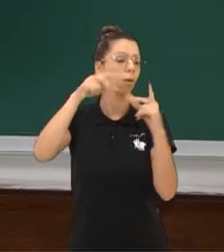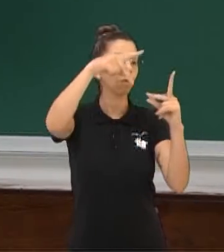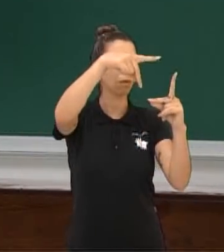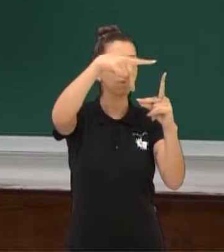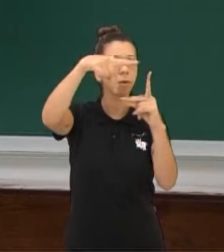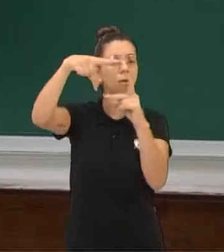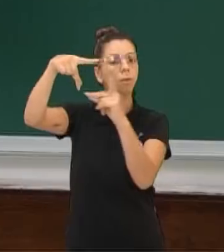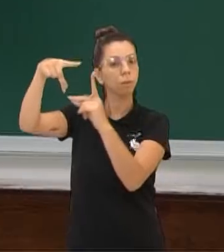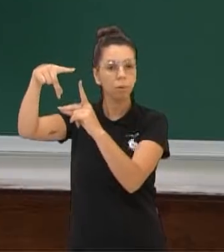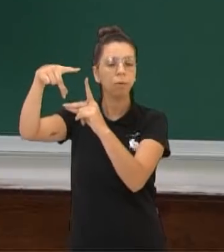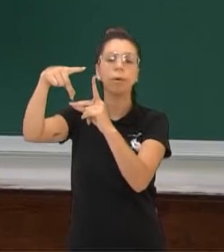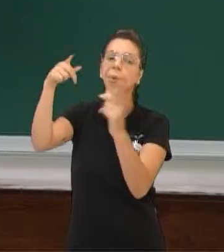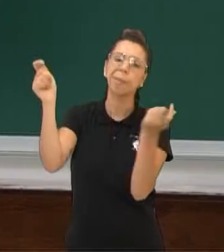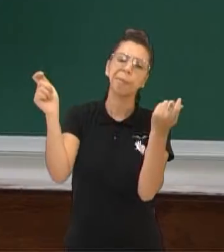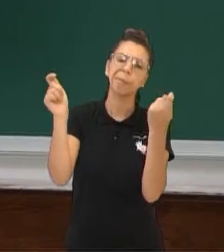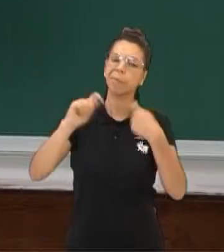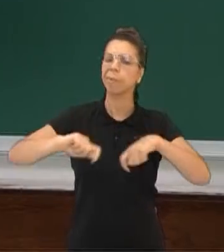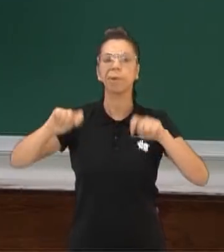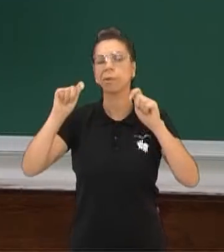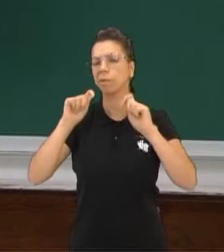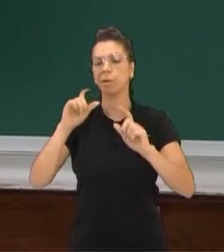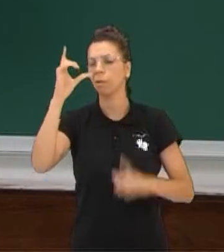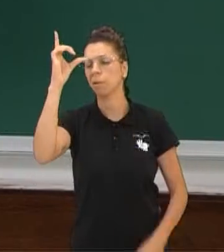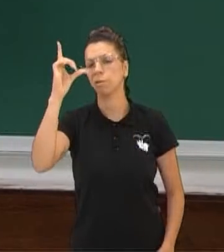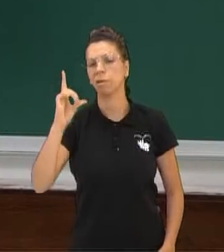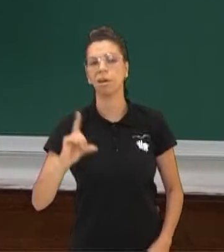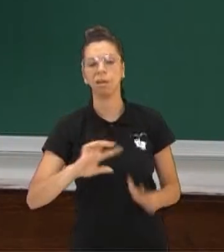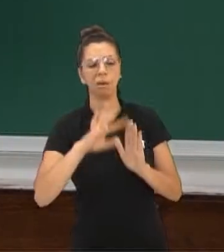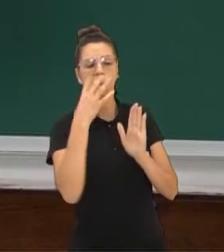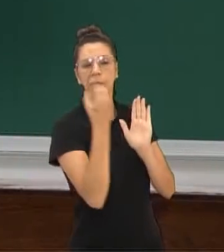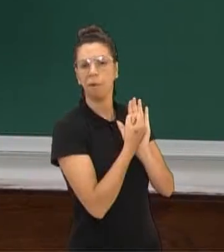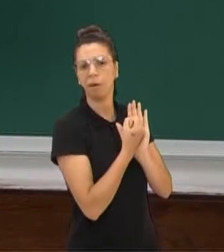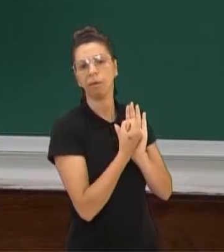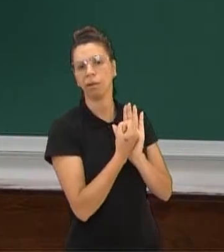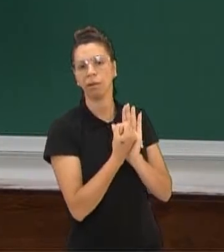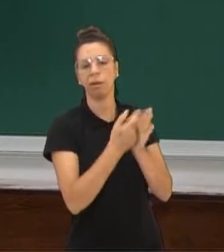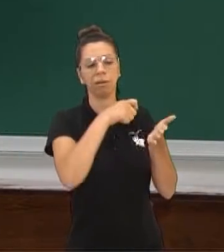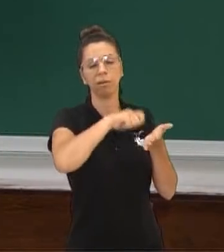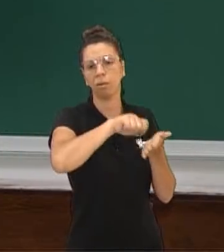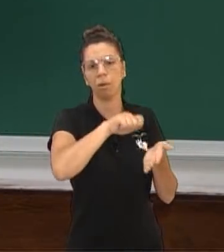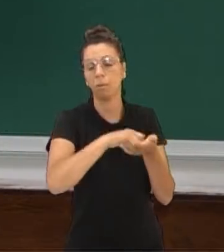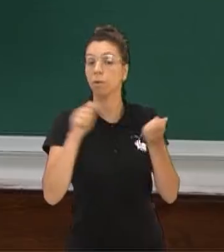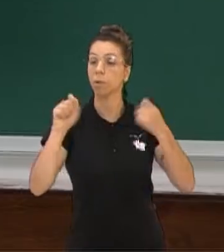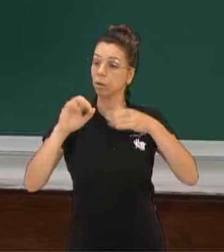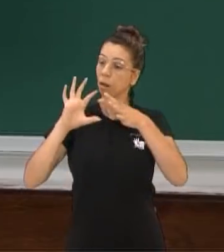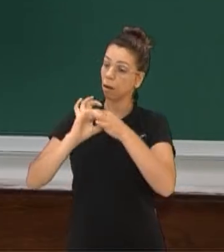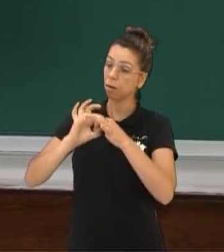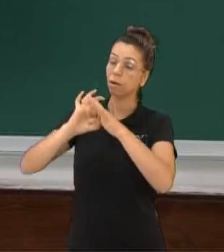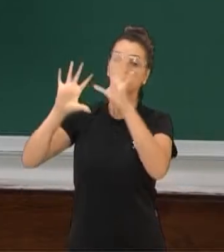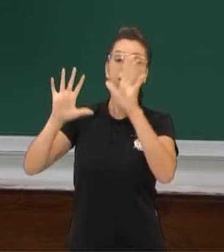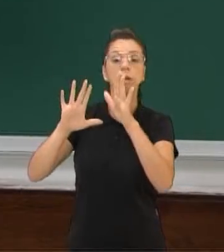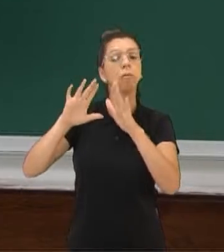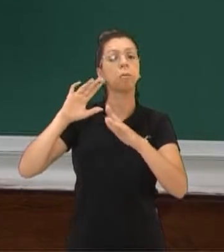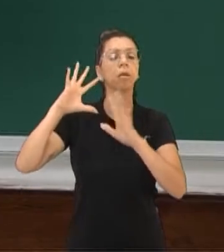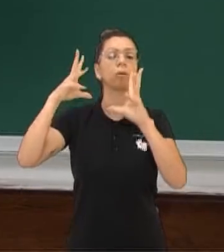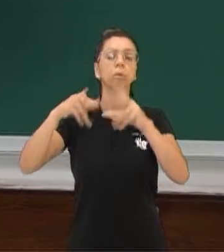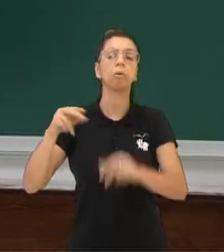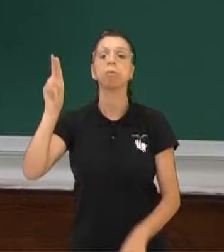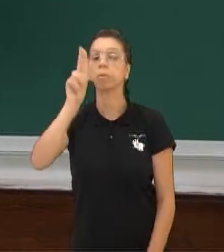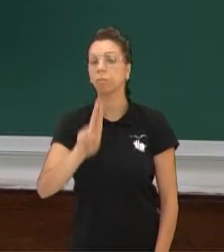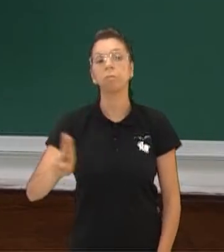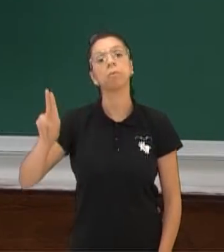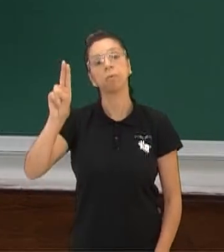quadrinhos, as tirinhas, não precisam ter direitos autorais. Elas precisam ser livres para que todo mundo possa usar. Então esse é